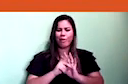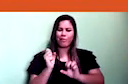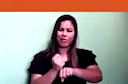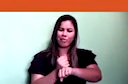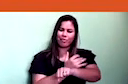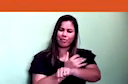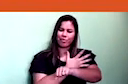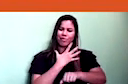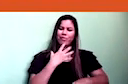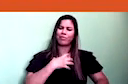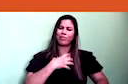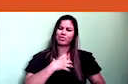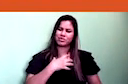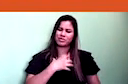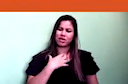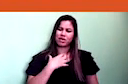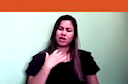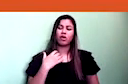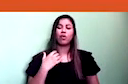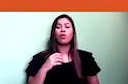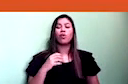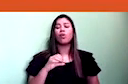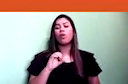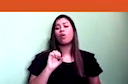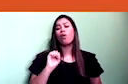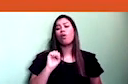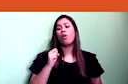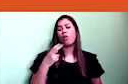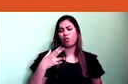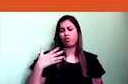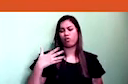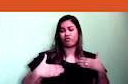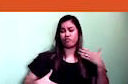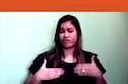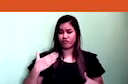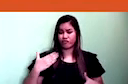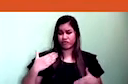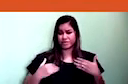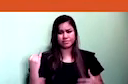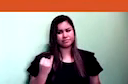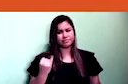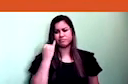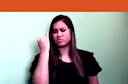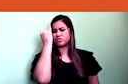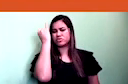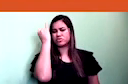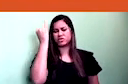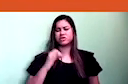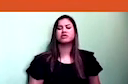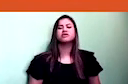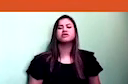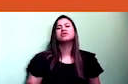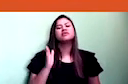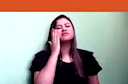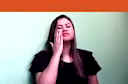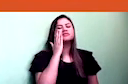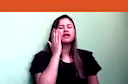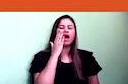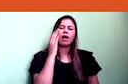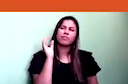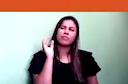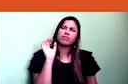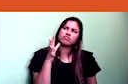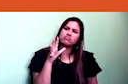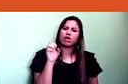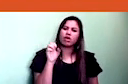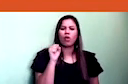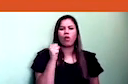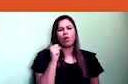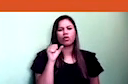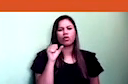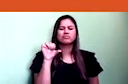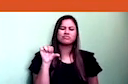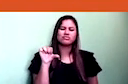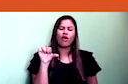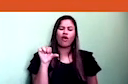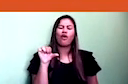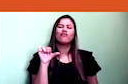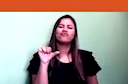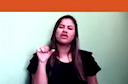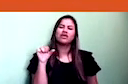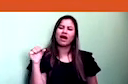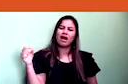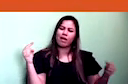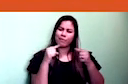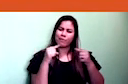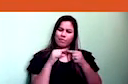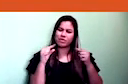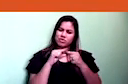emocional também é necessária. Nós já sabemos que uma das 8 ou 9 inteligências que foram mapeadas está entre elas